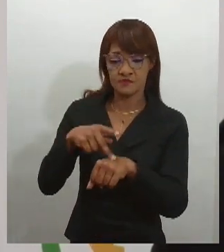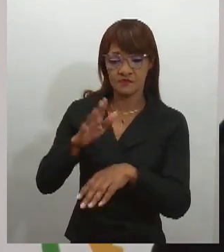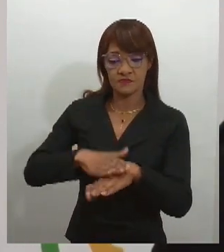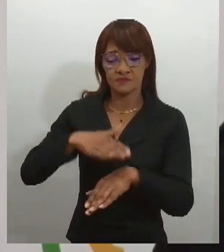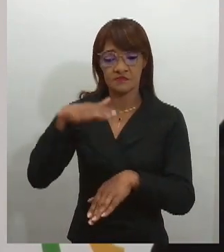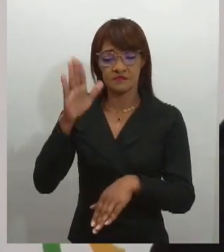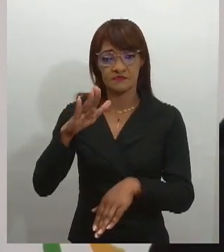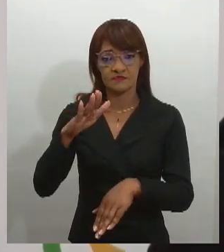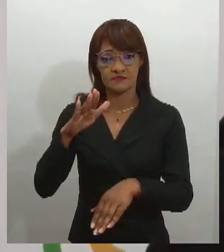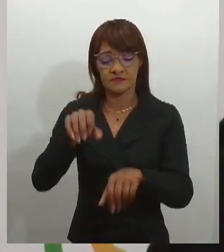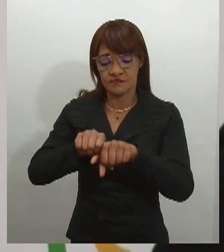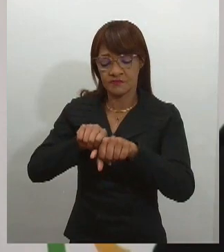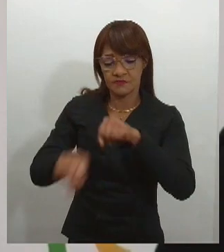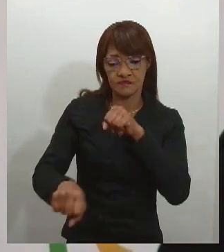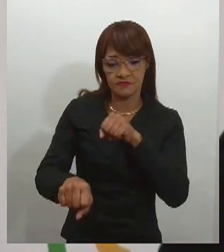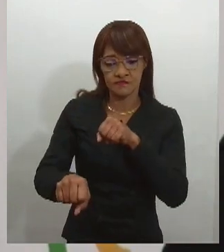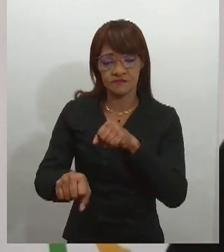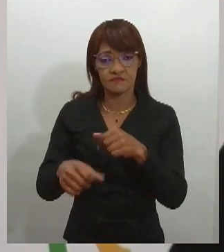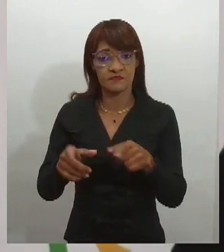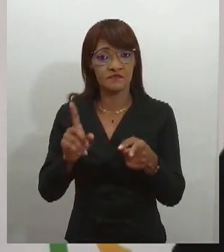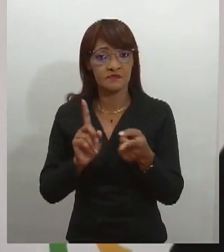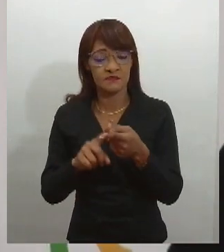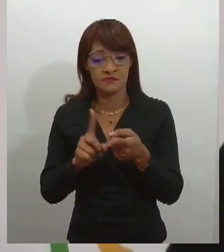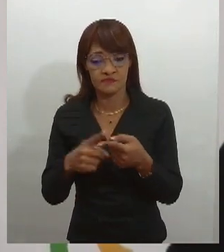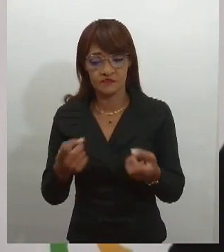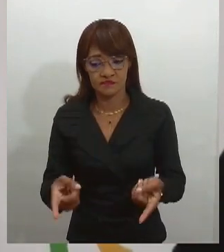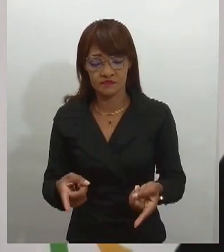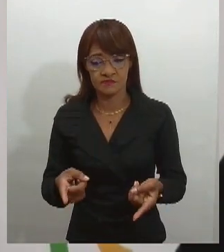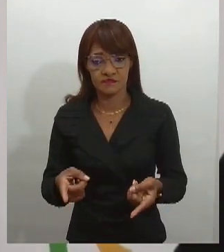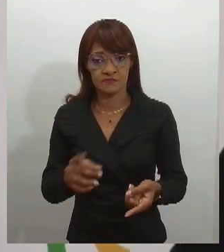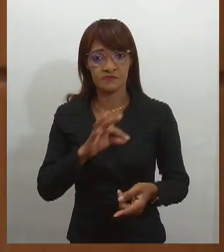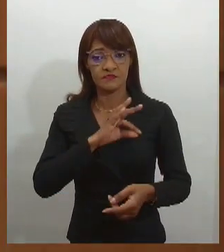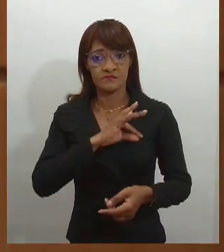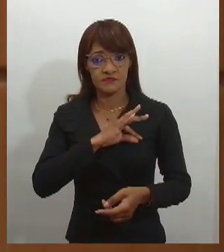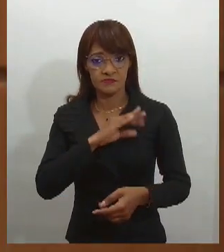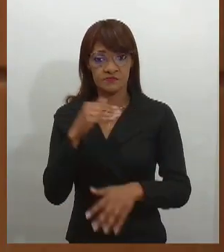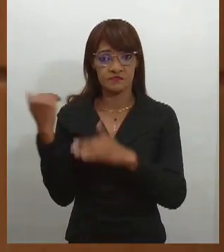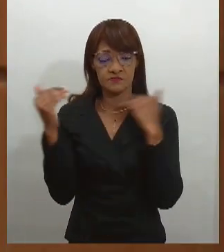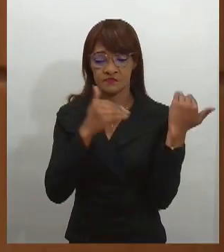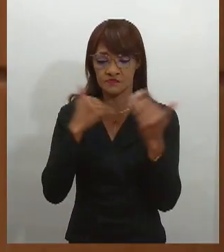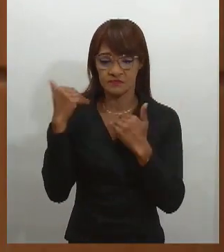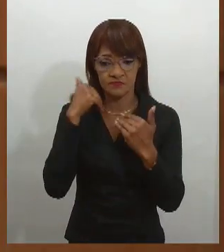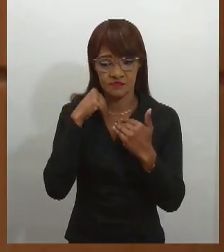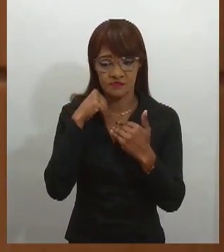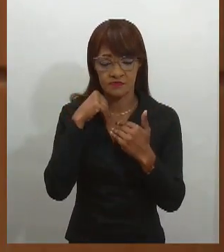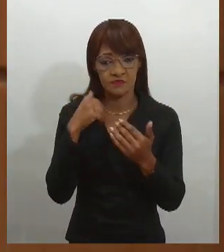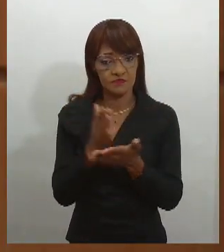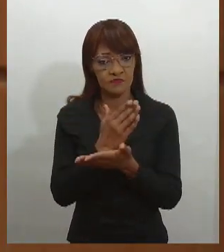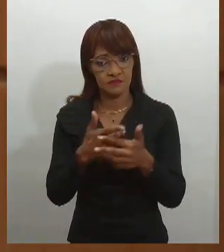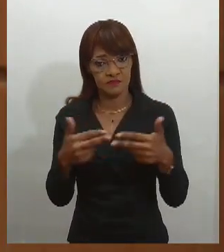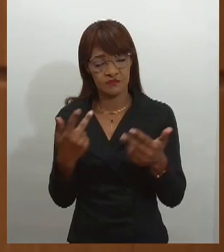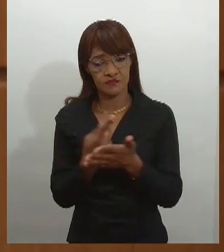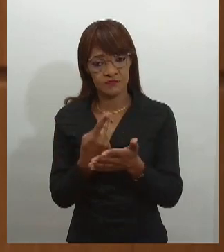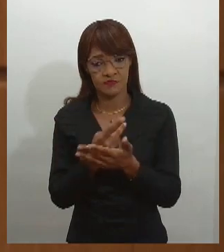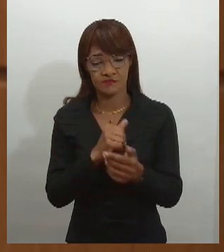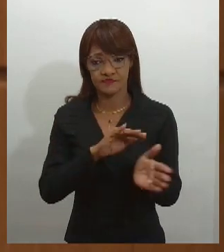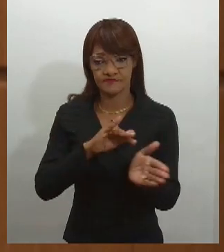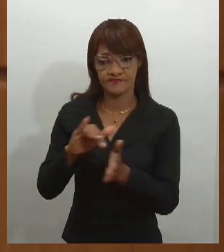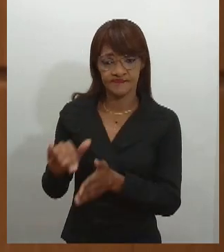mais mata, mas também é a polícia que mais morre. Então algo está errado. Já o deputado estadual Chico do Correio, do